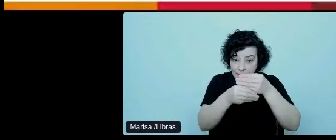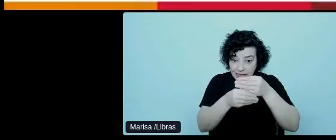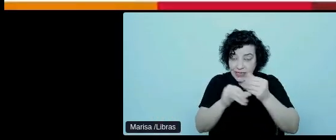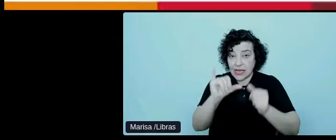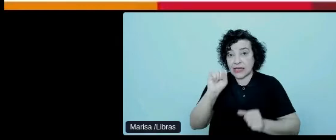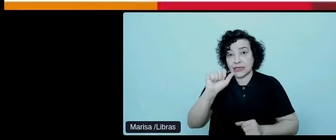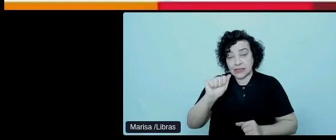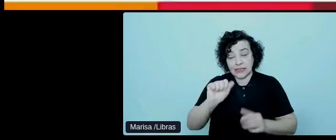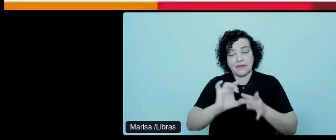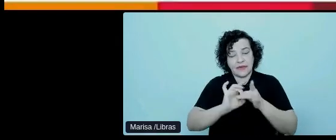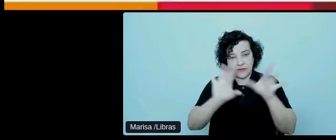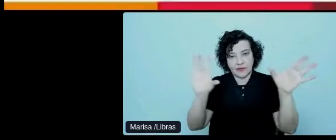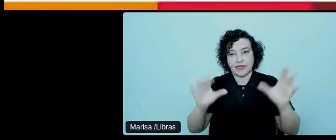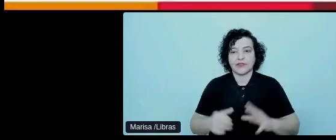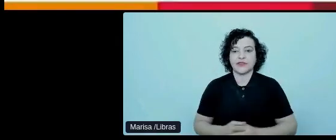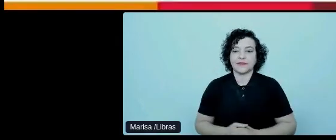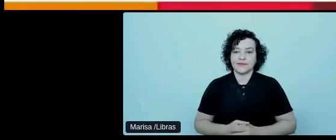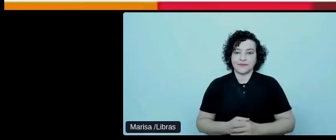fica à vontade aí.